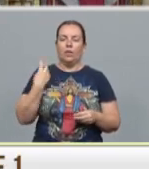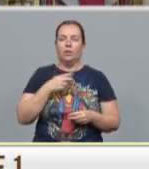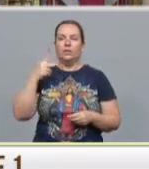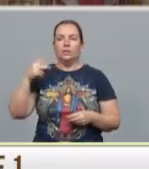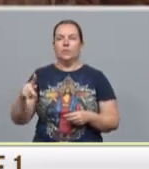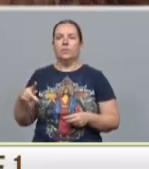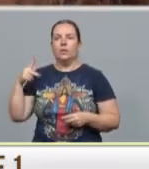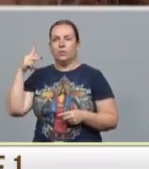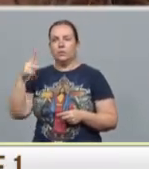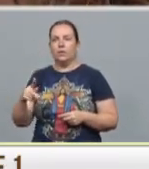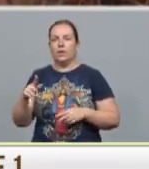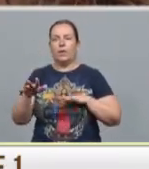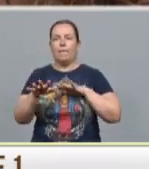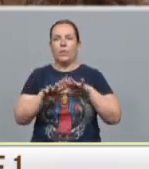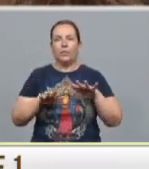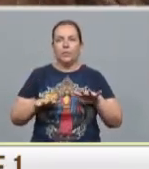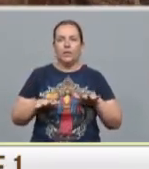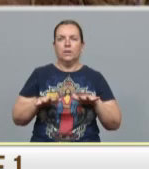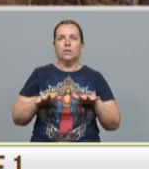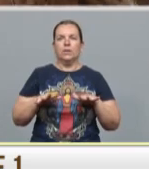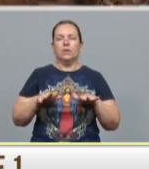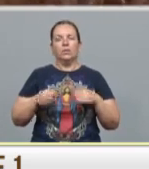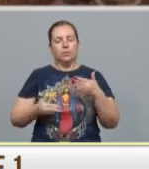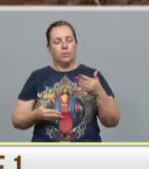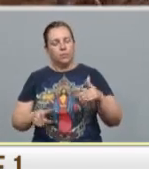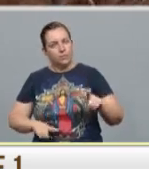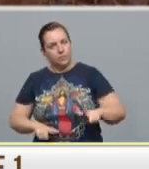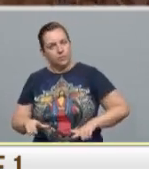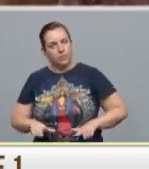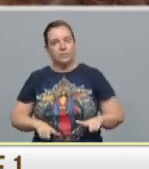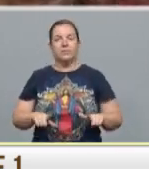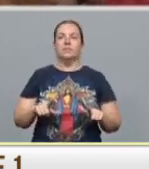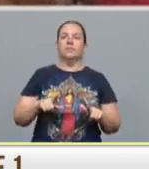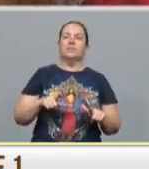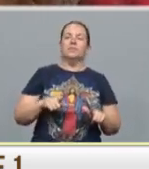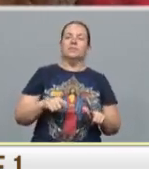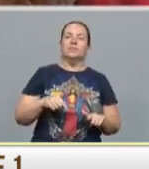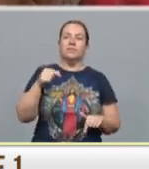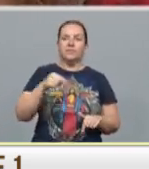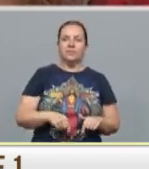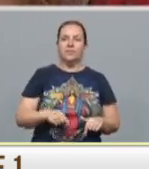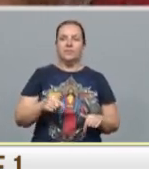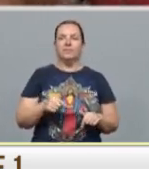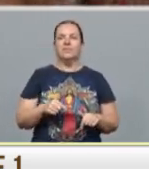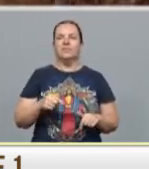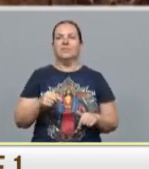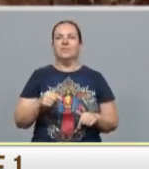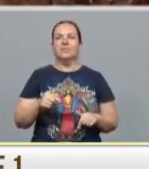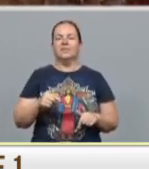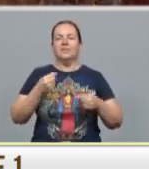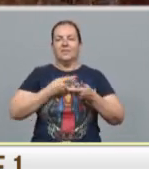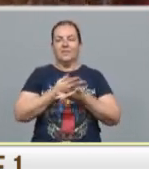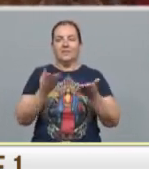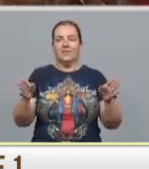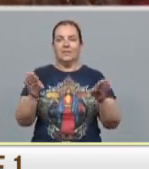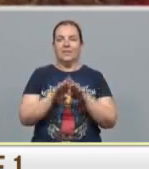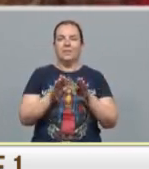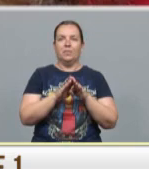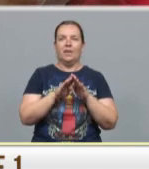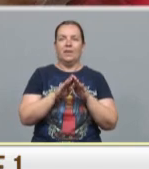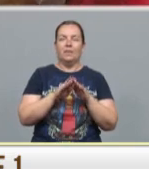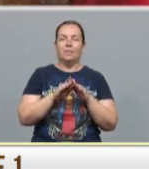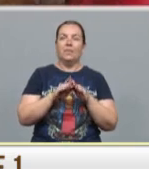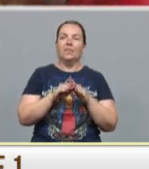pastorais, movimentos, funcionários do Santuário Nossa Senhora de Guadalupe, bem como os da